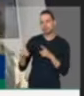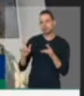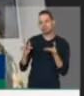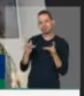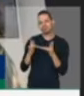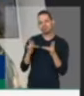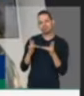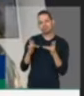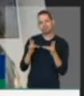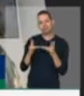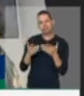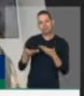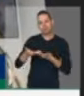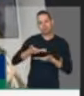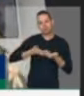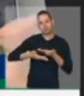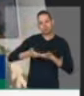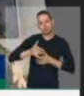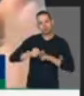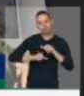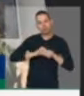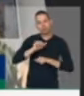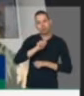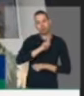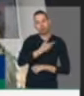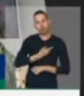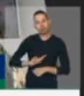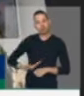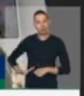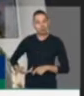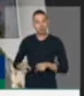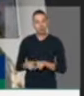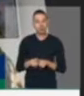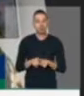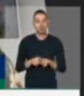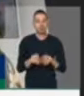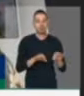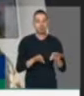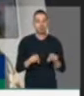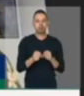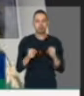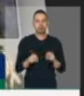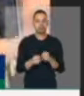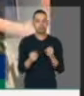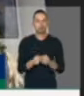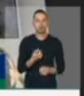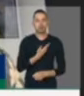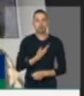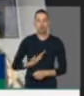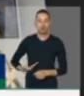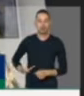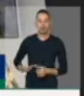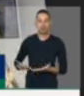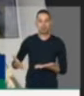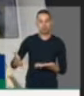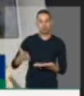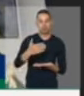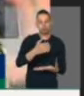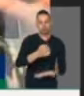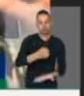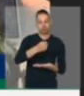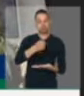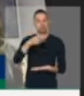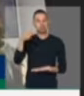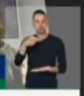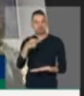mudanças governamentais e desalinhando o seu governo do que significa um arcabouço democrático, o que significa